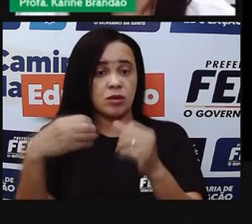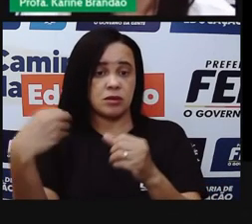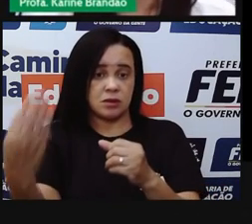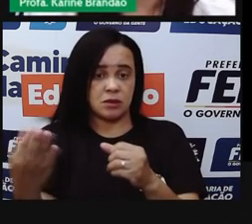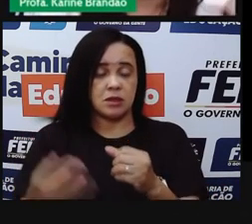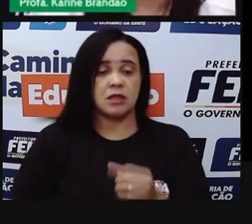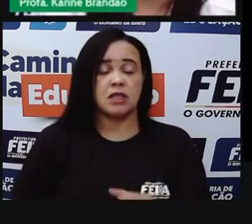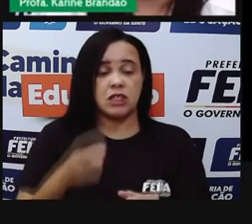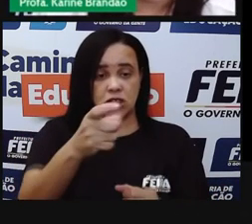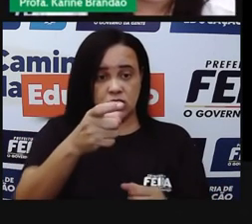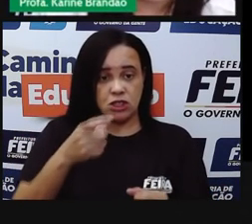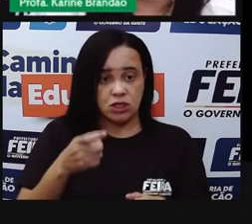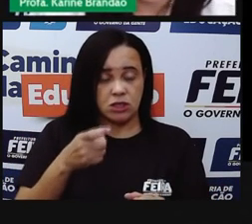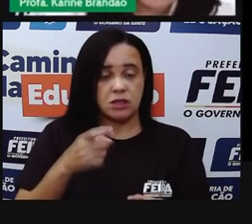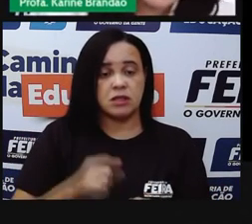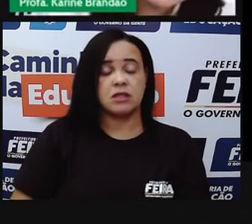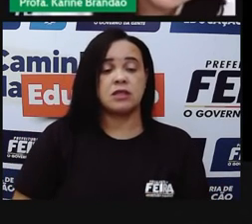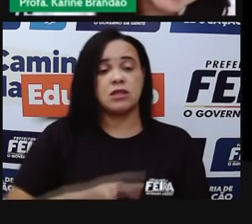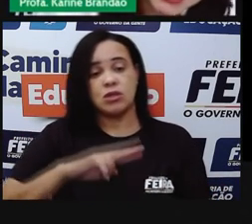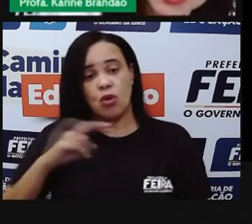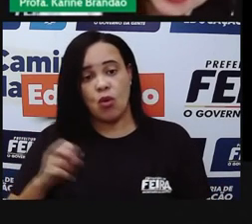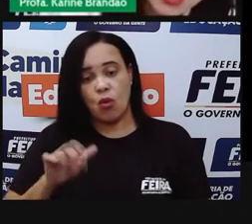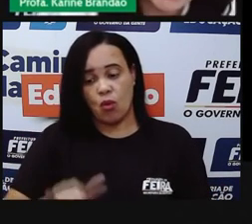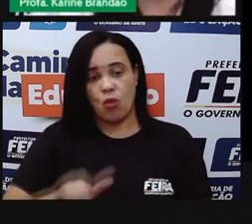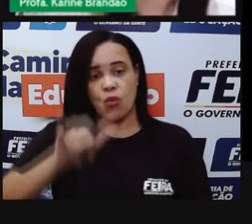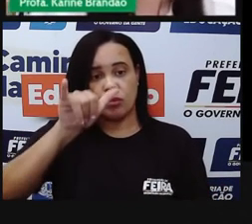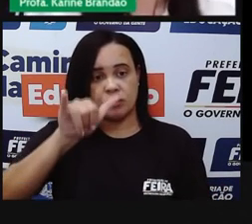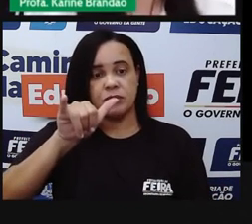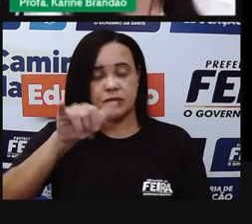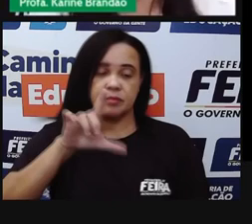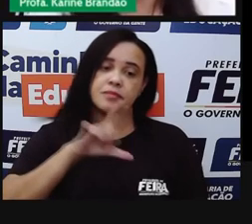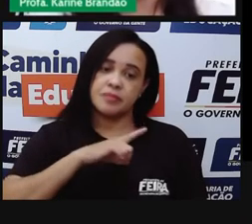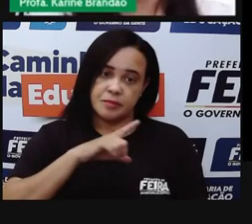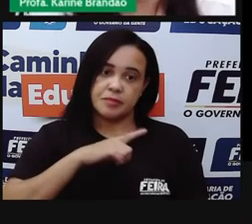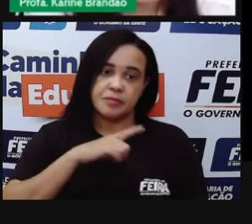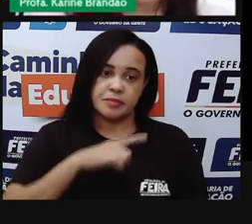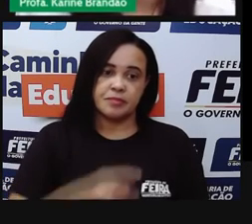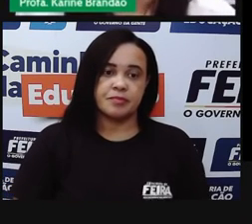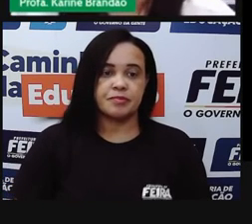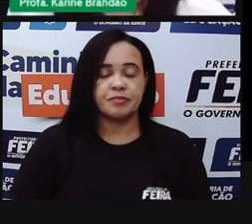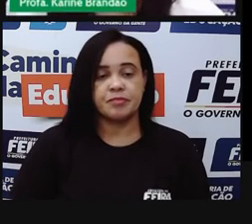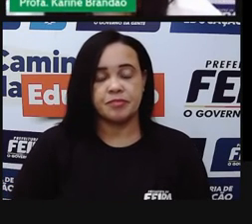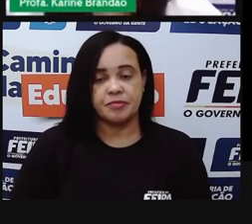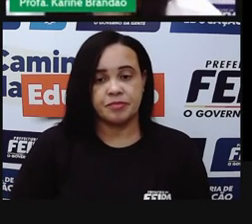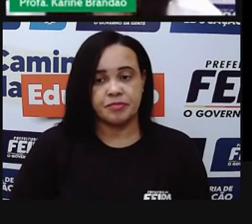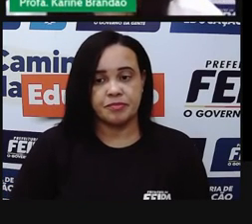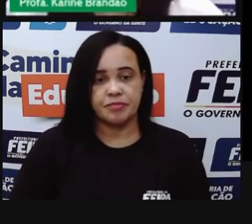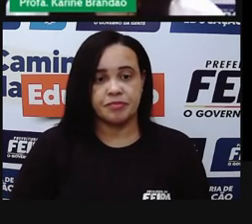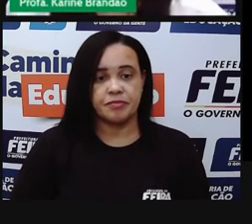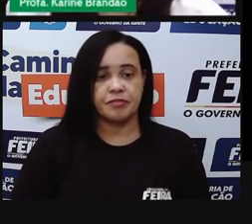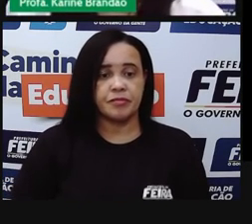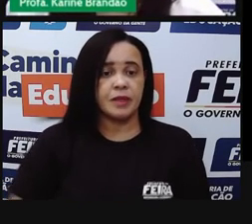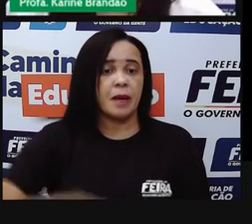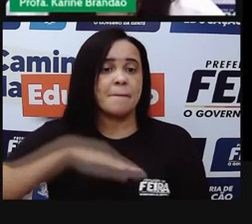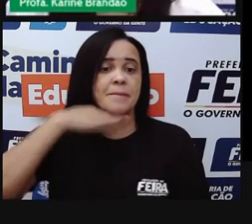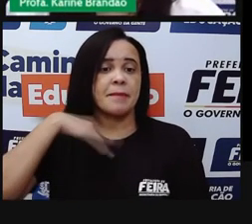o Y. Quer dizer que o espermatozoide ou ele tem X ou ele tem o Y. E